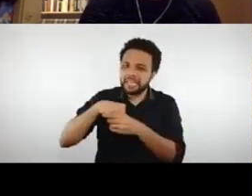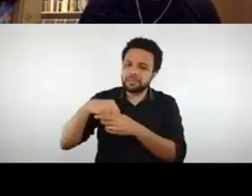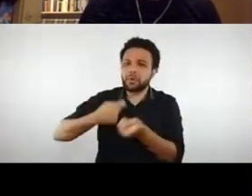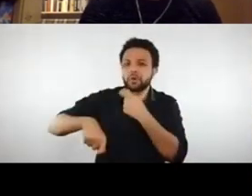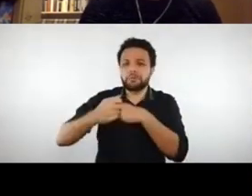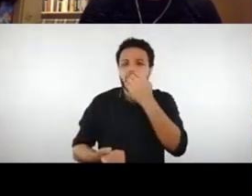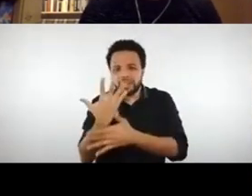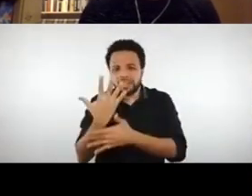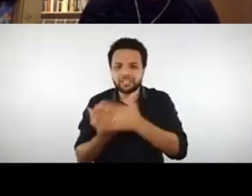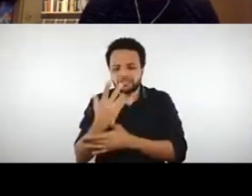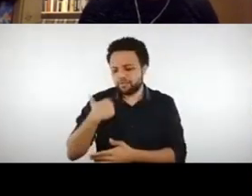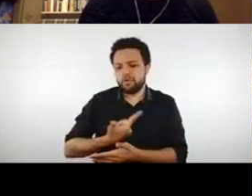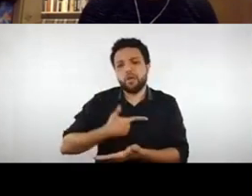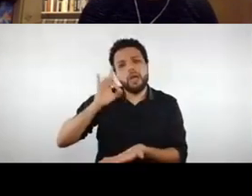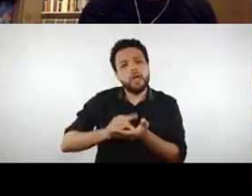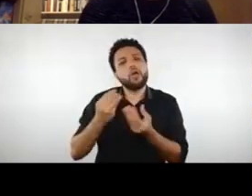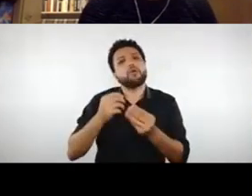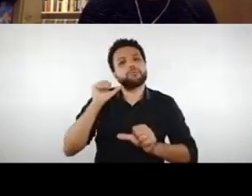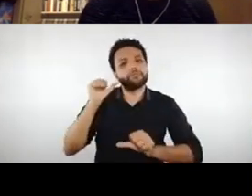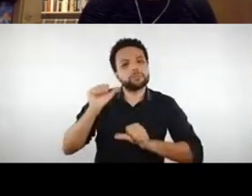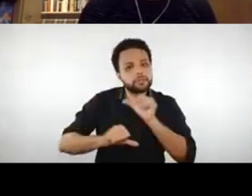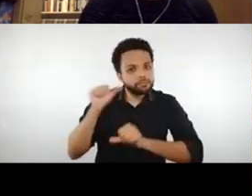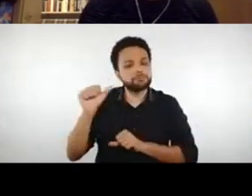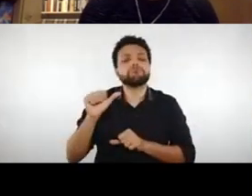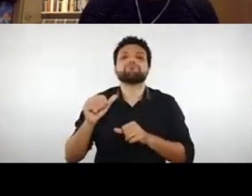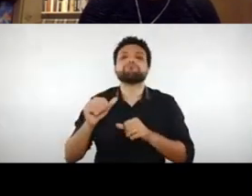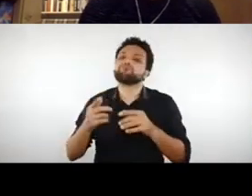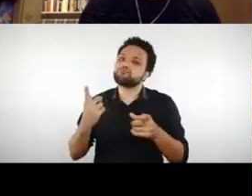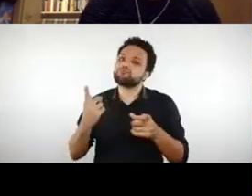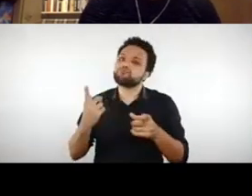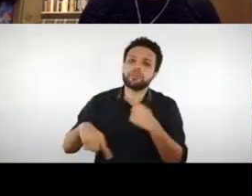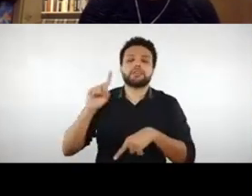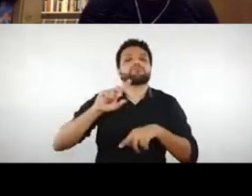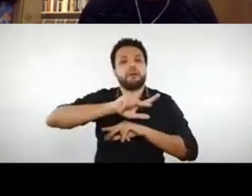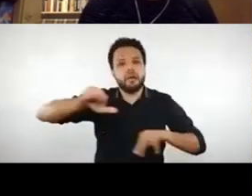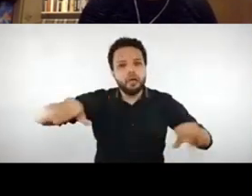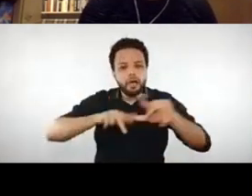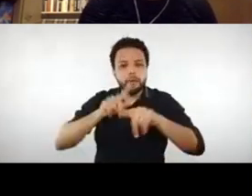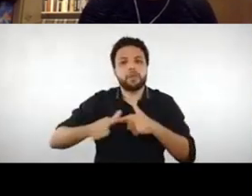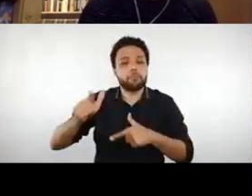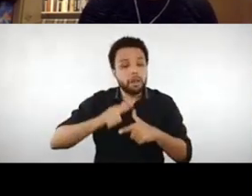consequência, nossa realidade de transformação, superando as adversidades?